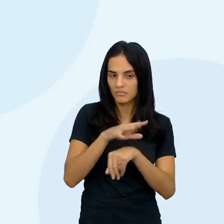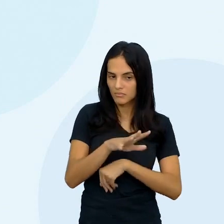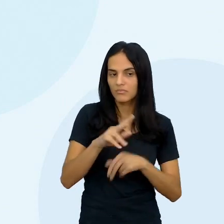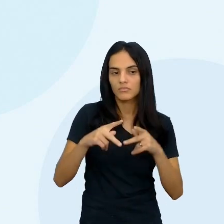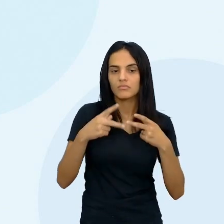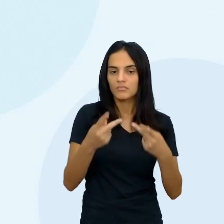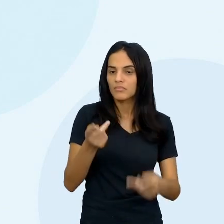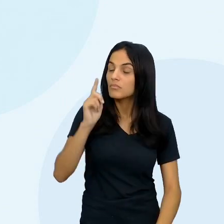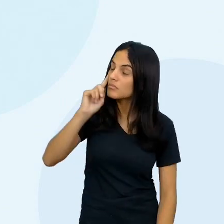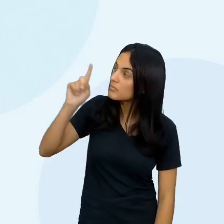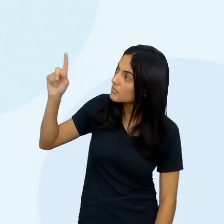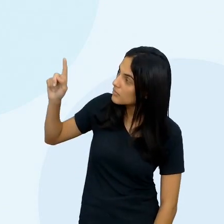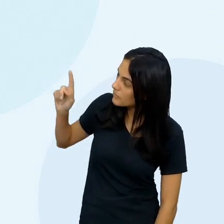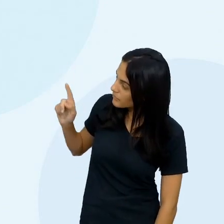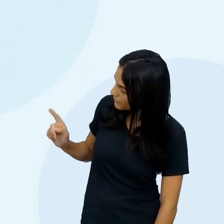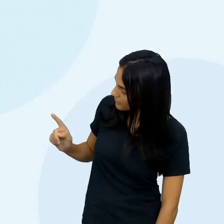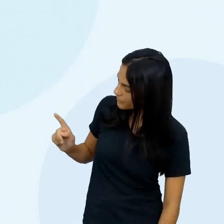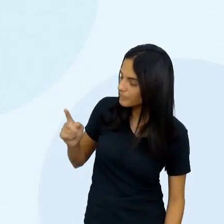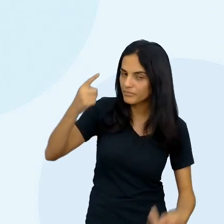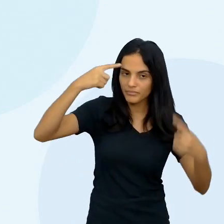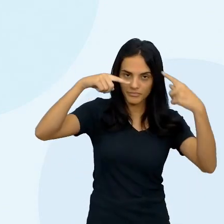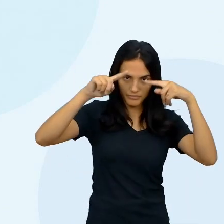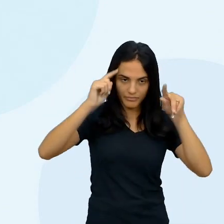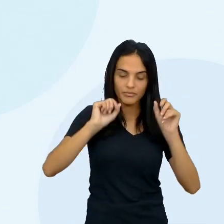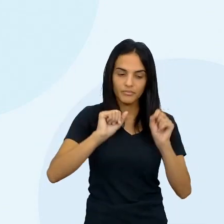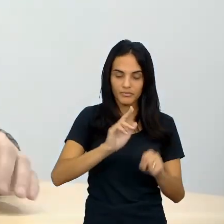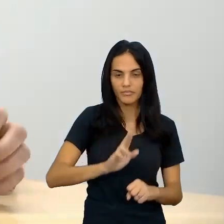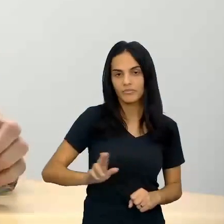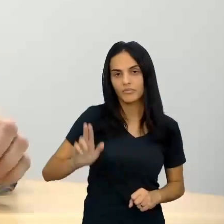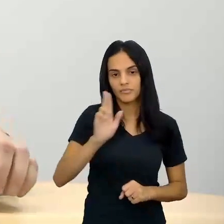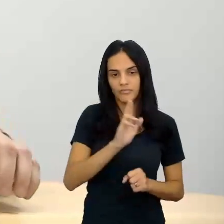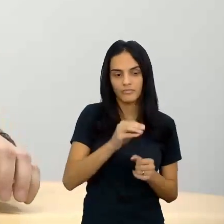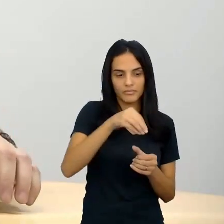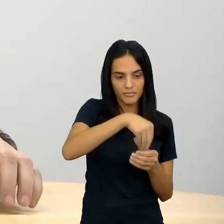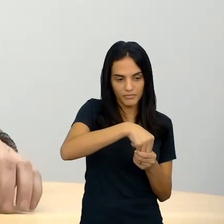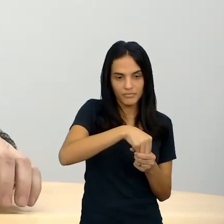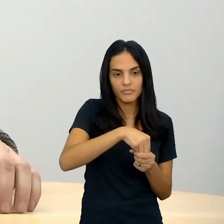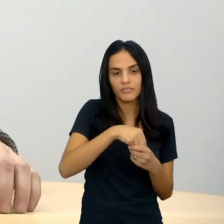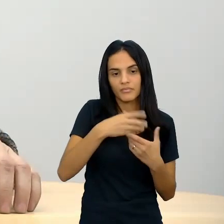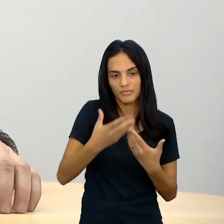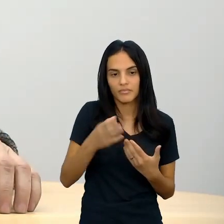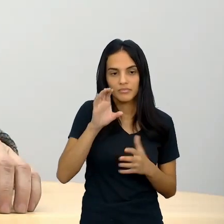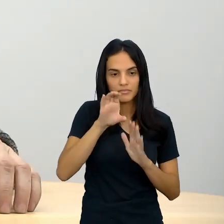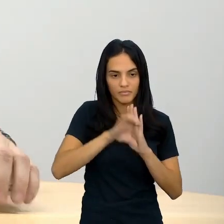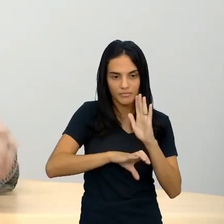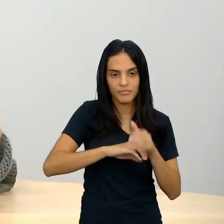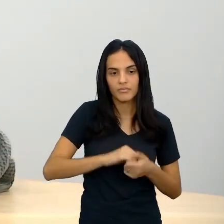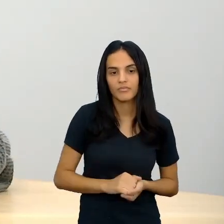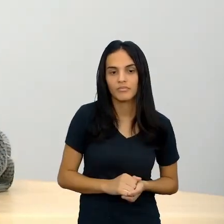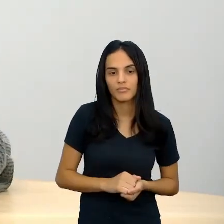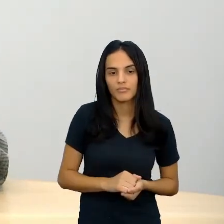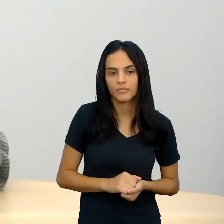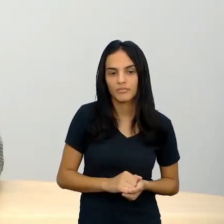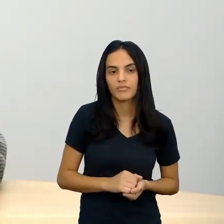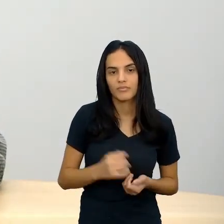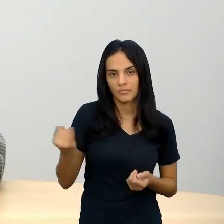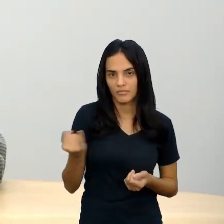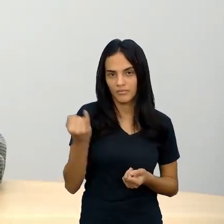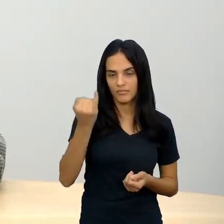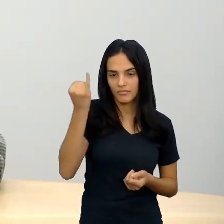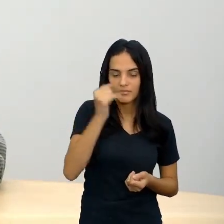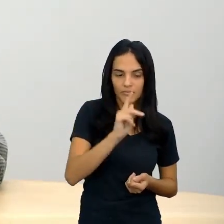sugestões, né? de ideias, né, que possam ser utilizadas, né, dentro do componente curricular. Então, é importante